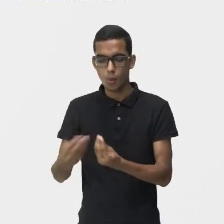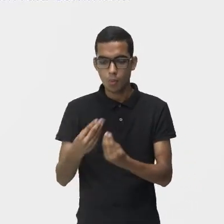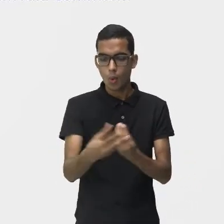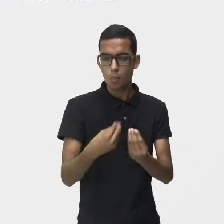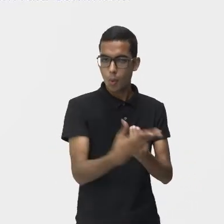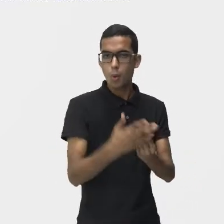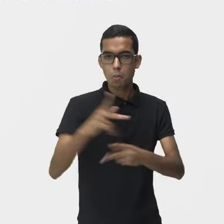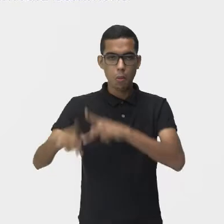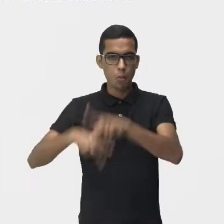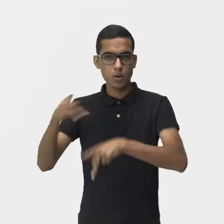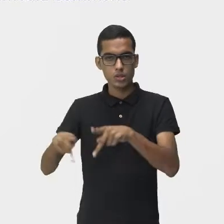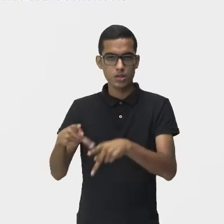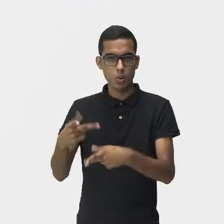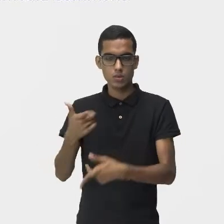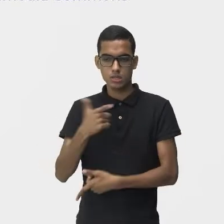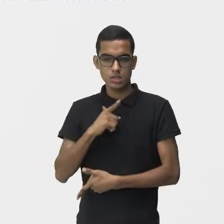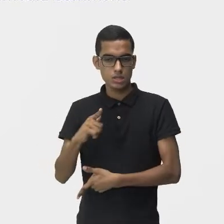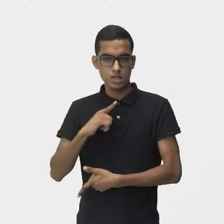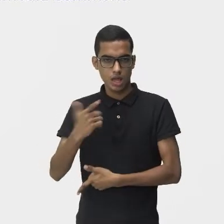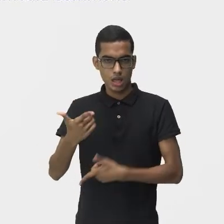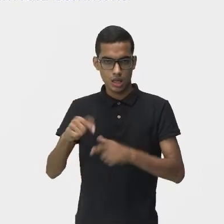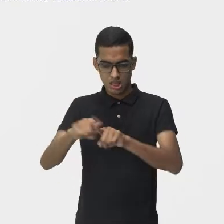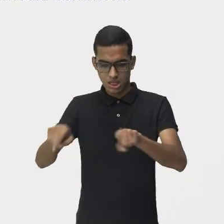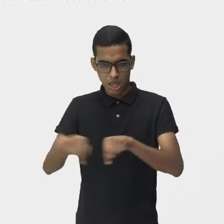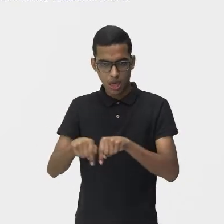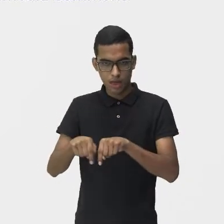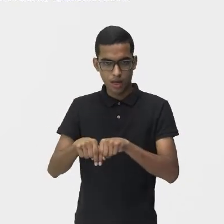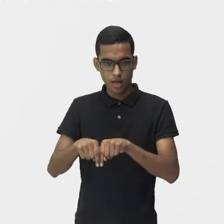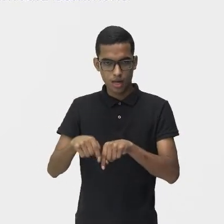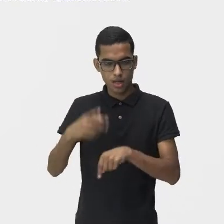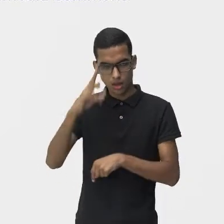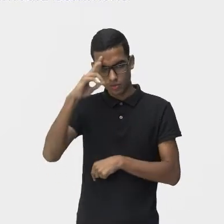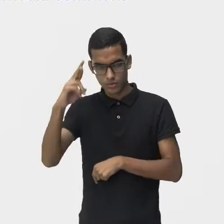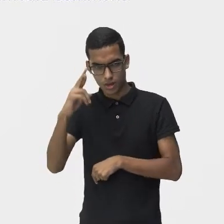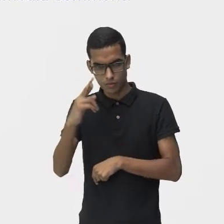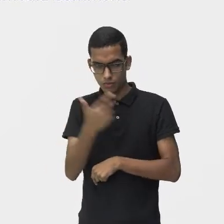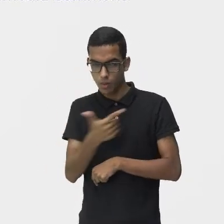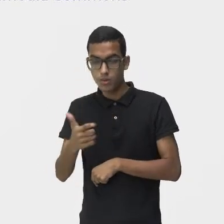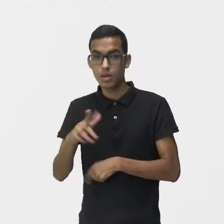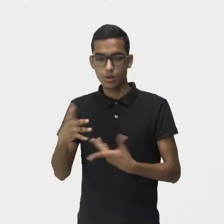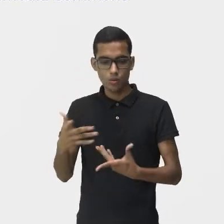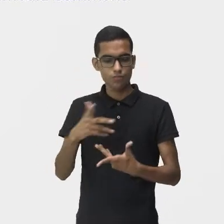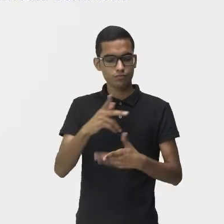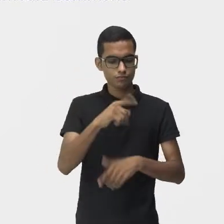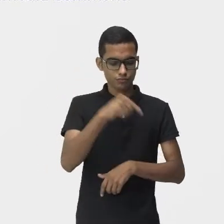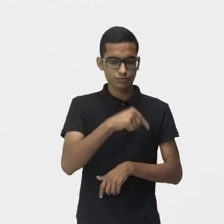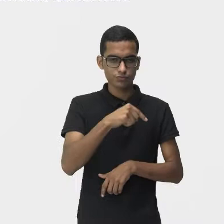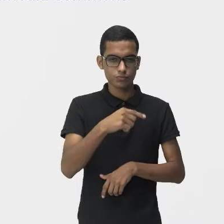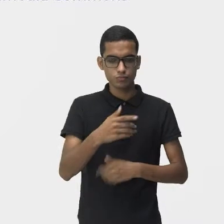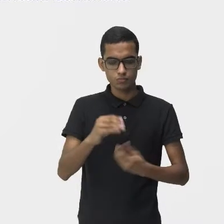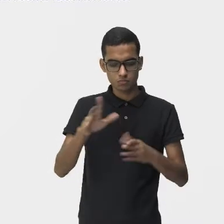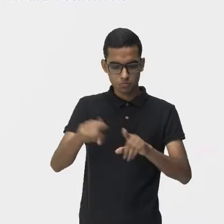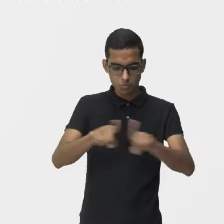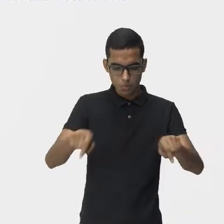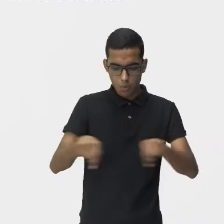se tornando gratuito e obrigatório dentro da França. E foram medidas que acabaram, de certo